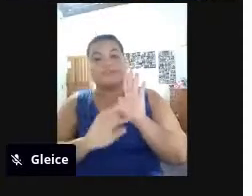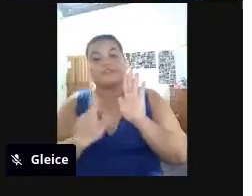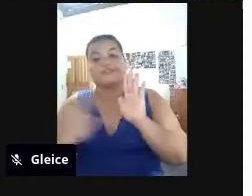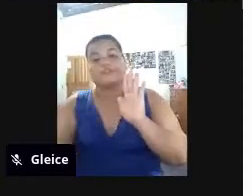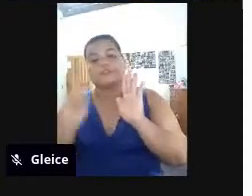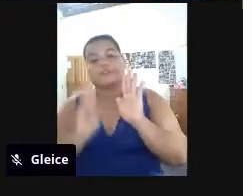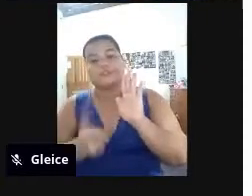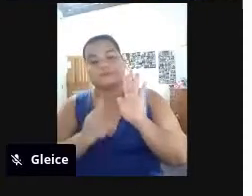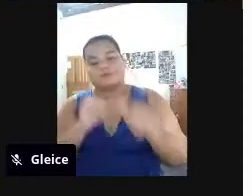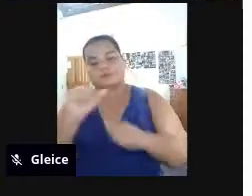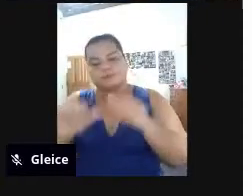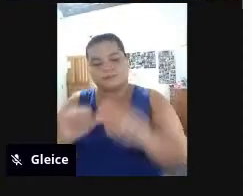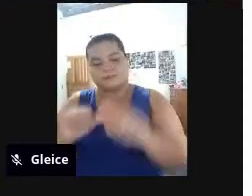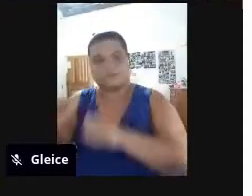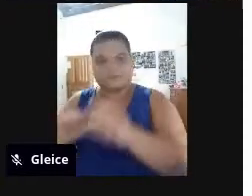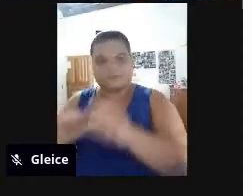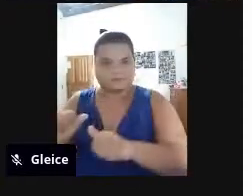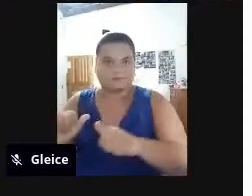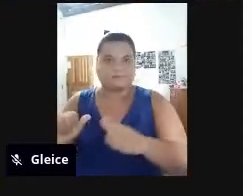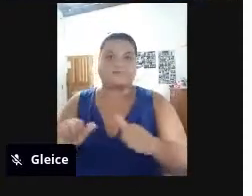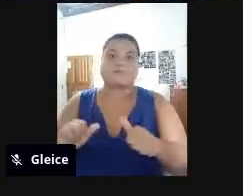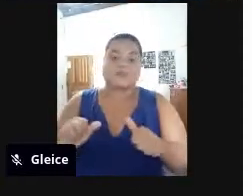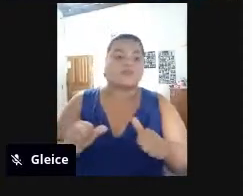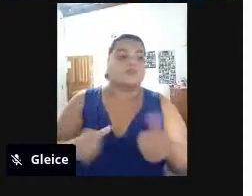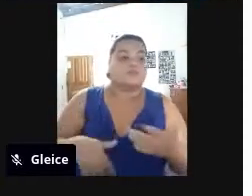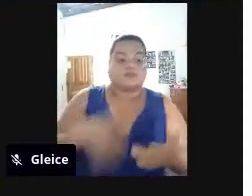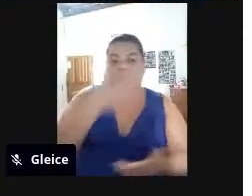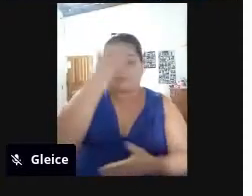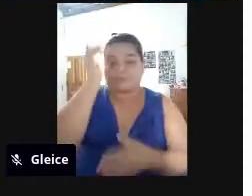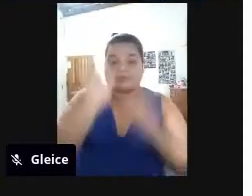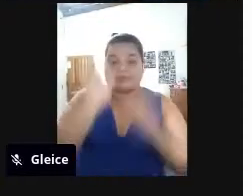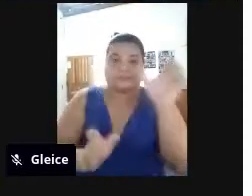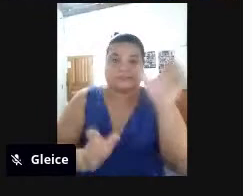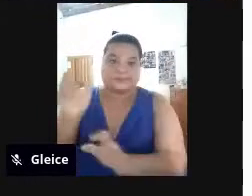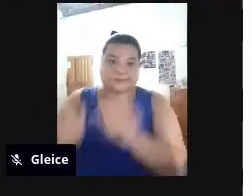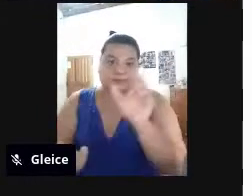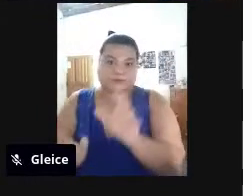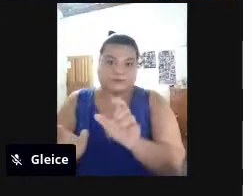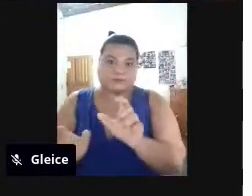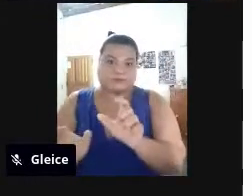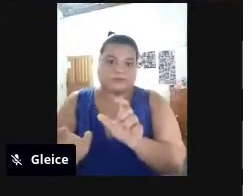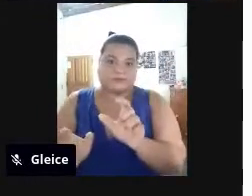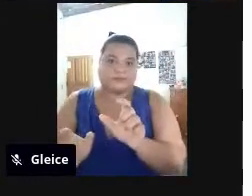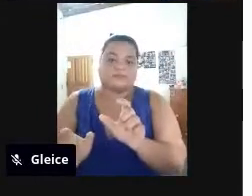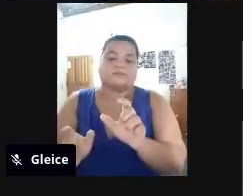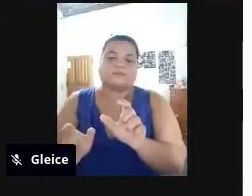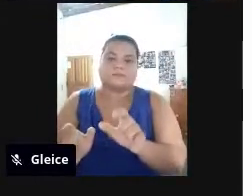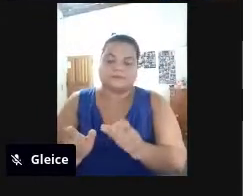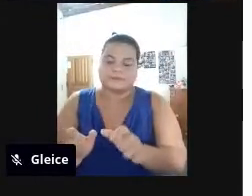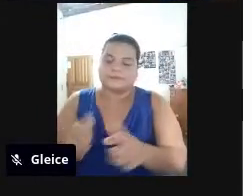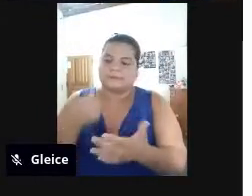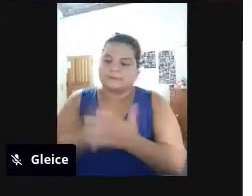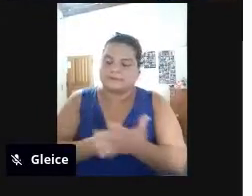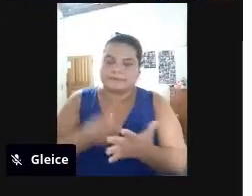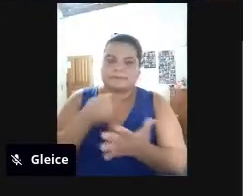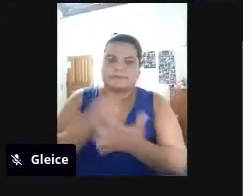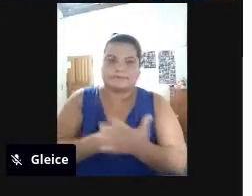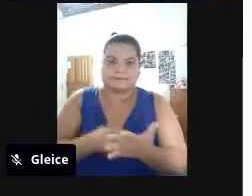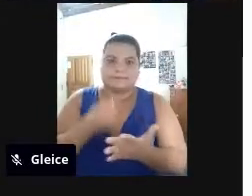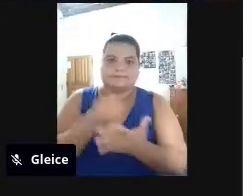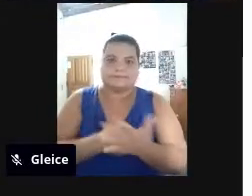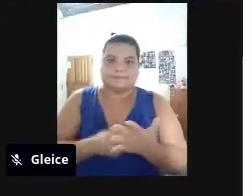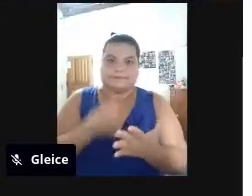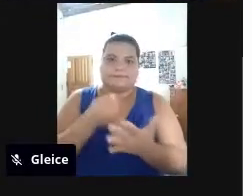é muito exigente. O indivíduo que é vegetariano ou vegano, ele tem essa demanda maior de